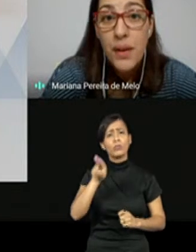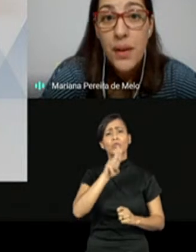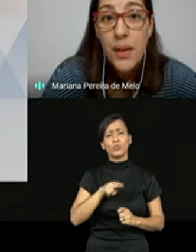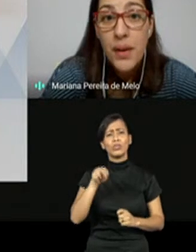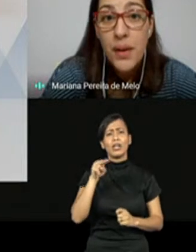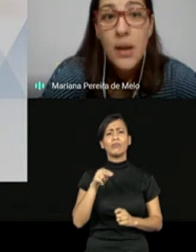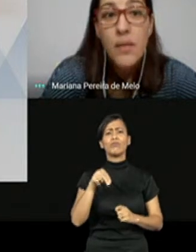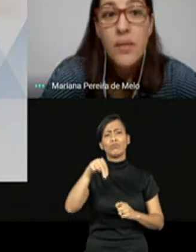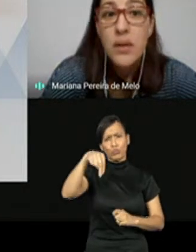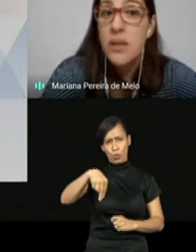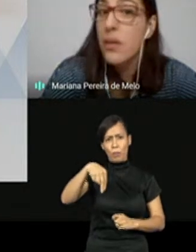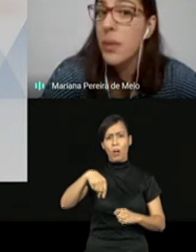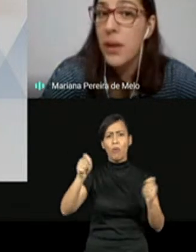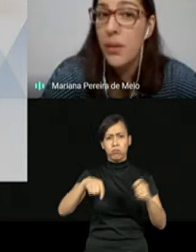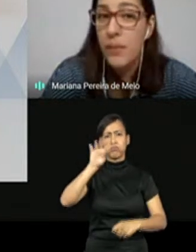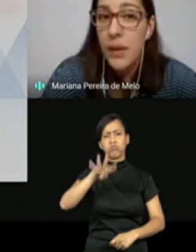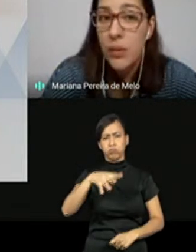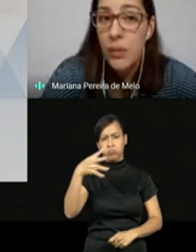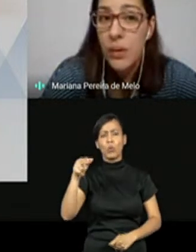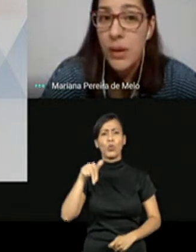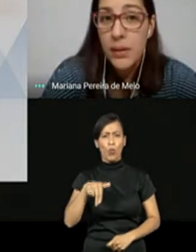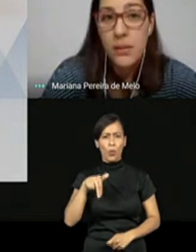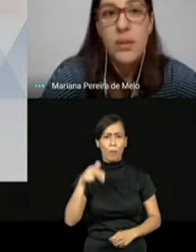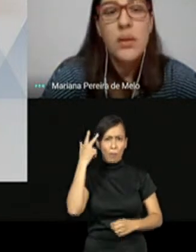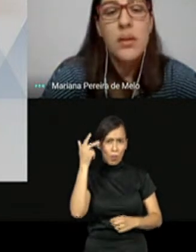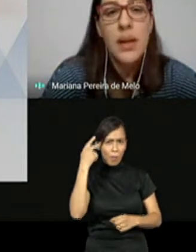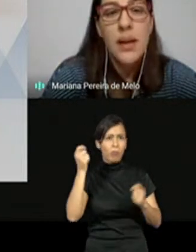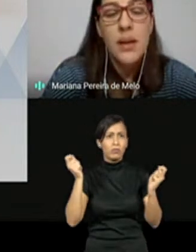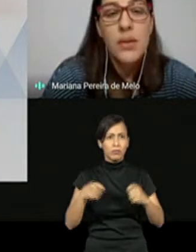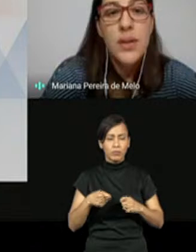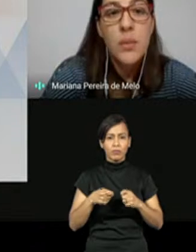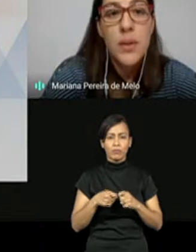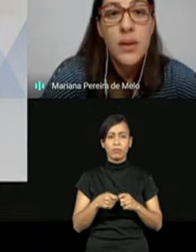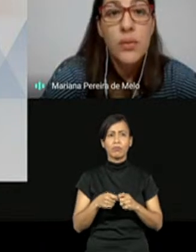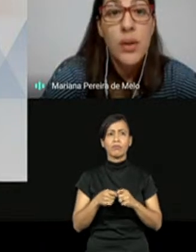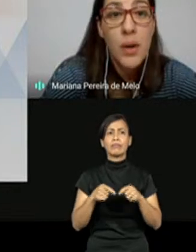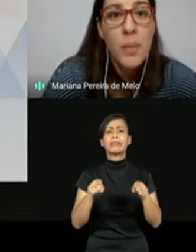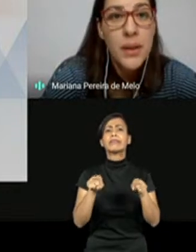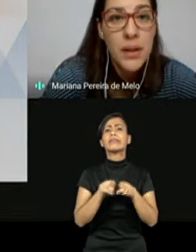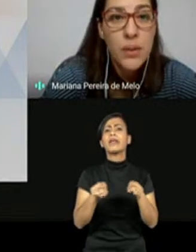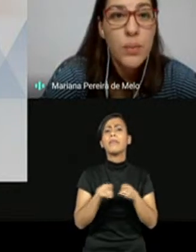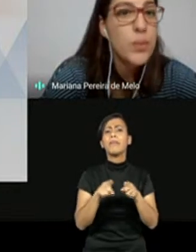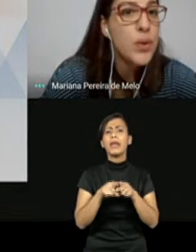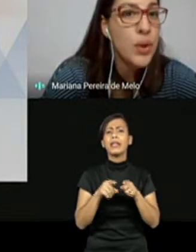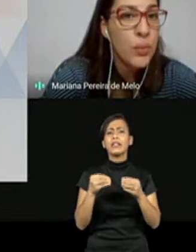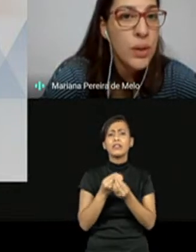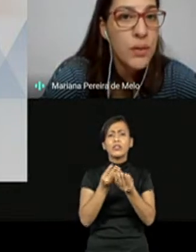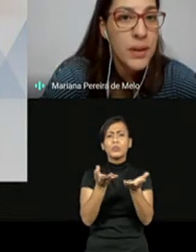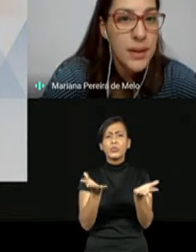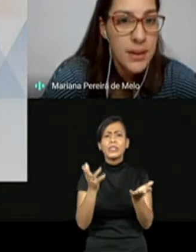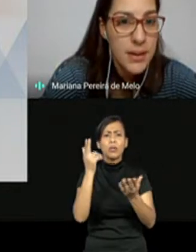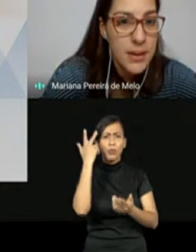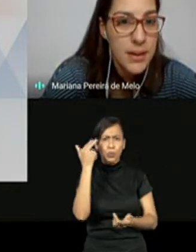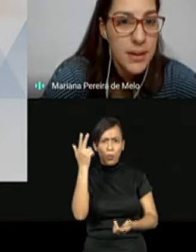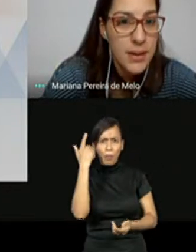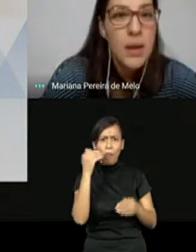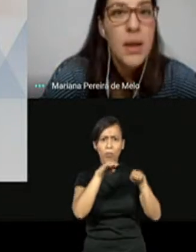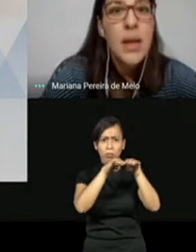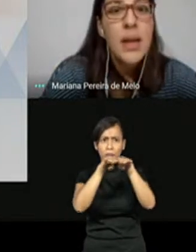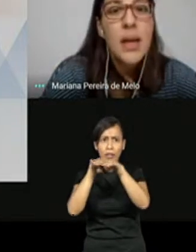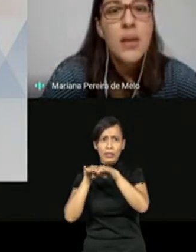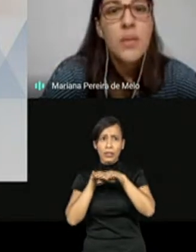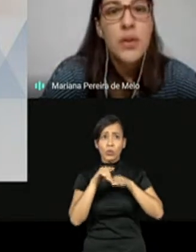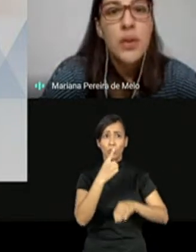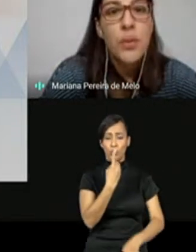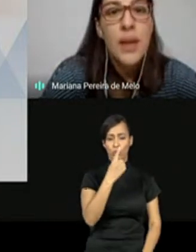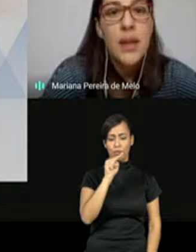de confiança, vocês vão obter um valor na distribuição normal padrão de 1,96,